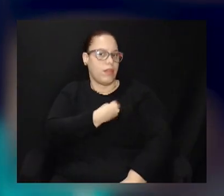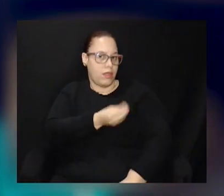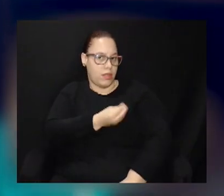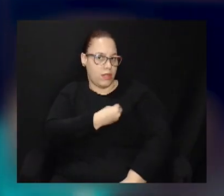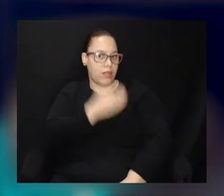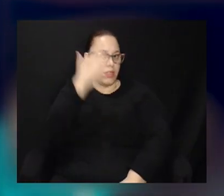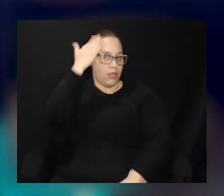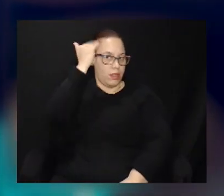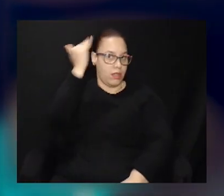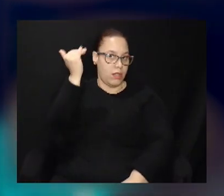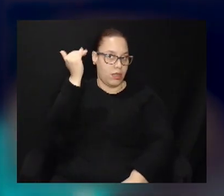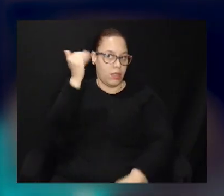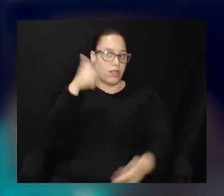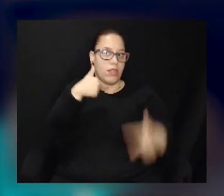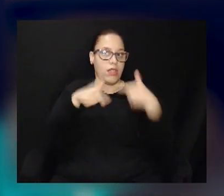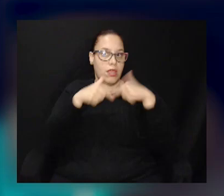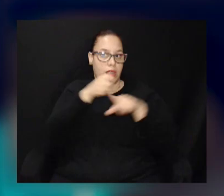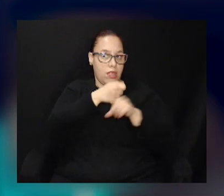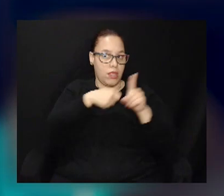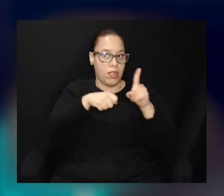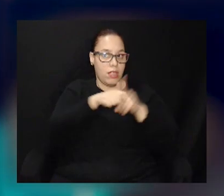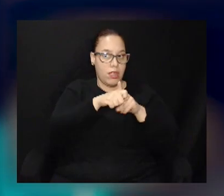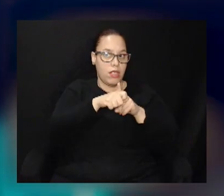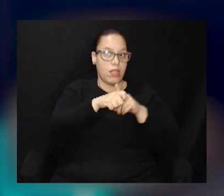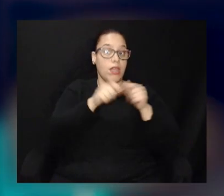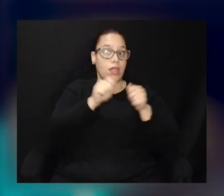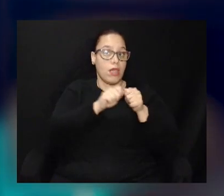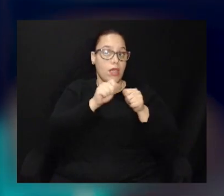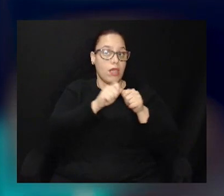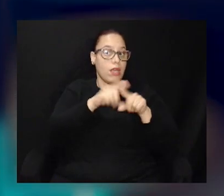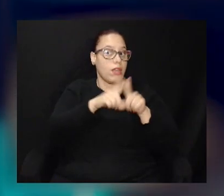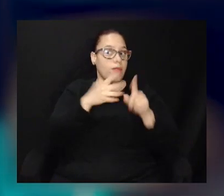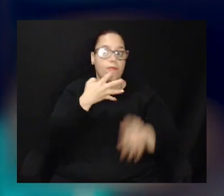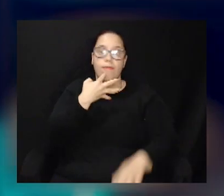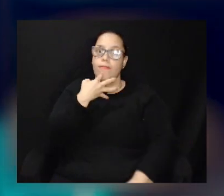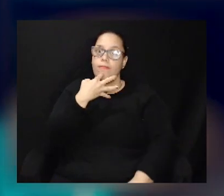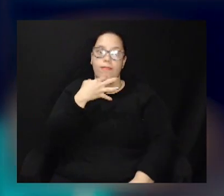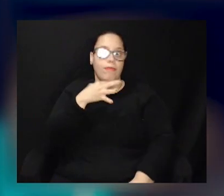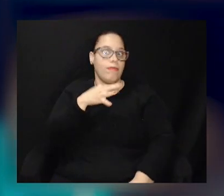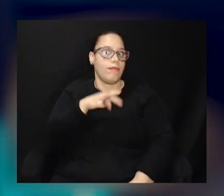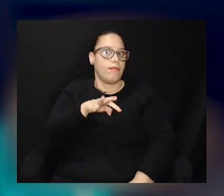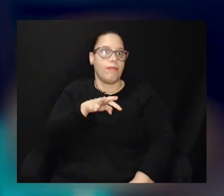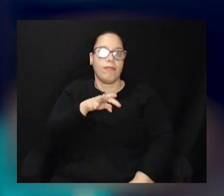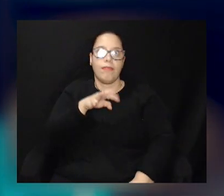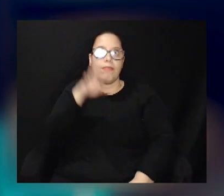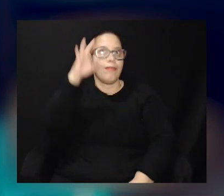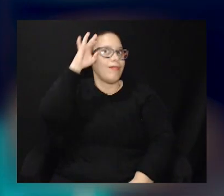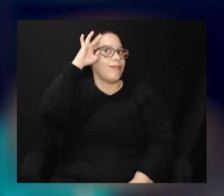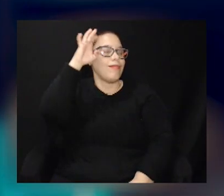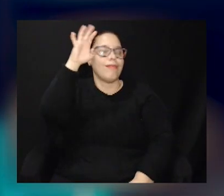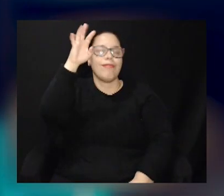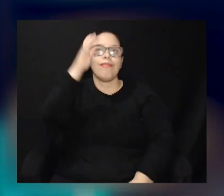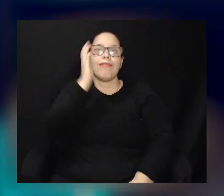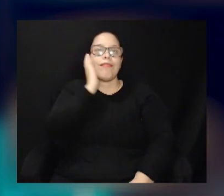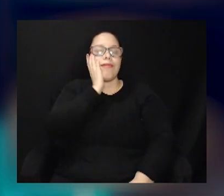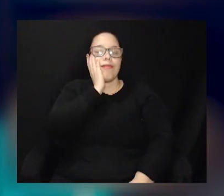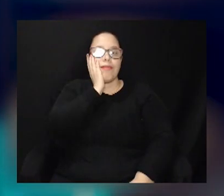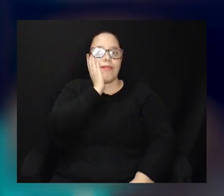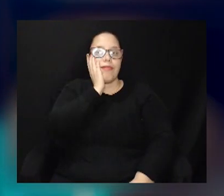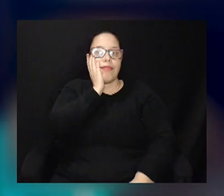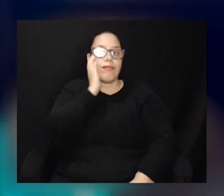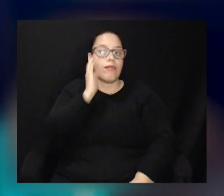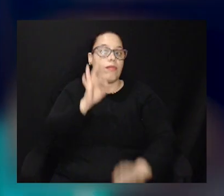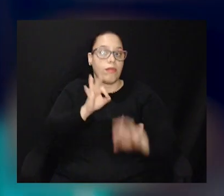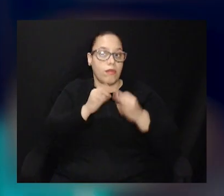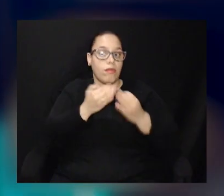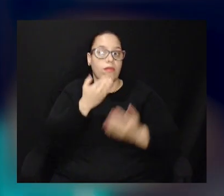trabalho social que você fazia, mas eu não sabia, não tinha ainda a dimensão, tanto que eu tenho que ser tão sincero que eu pedi naquela